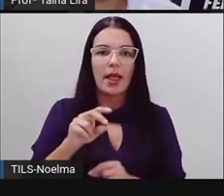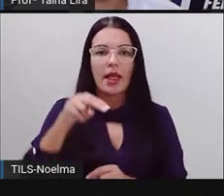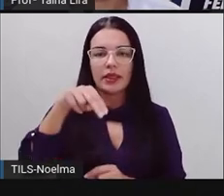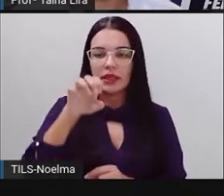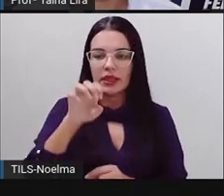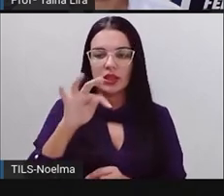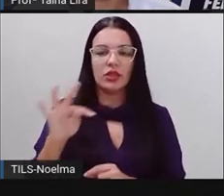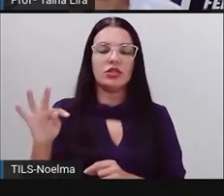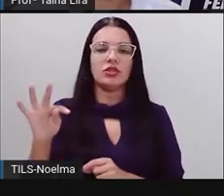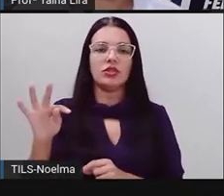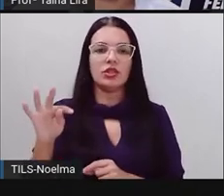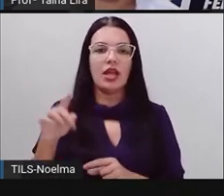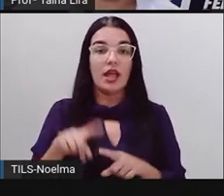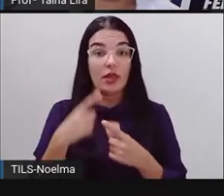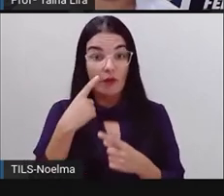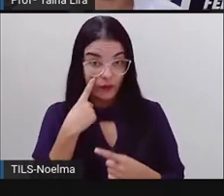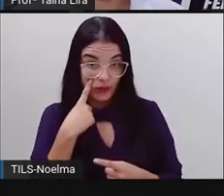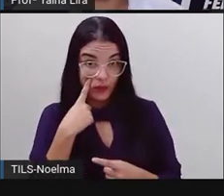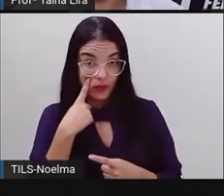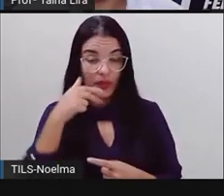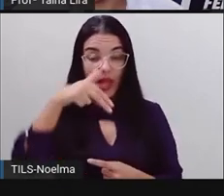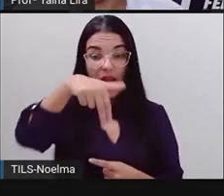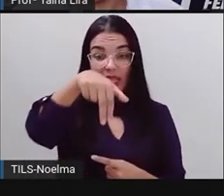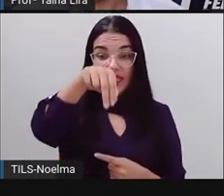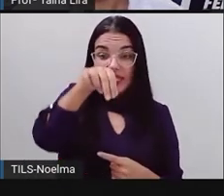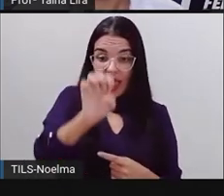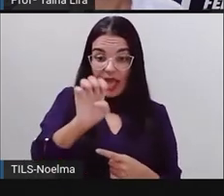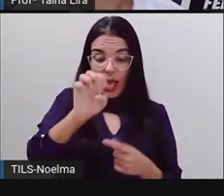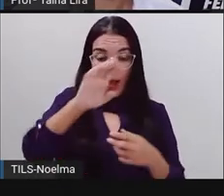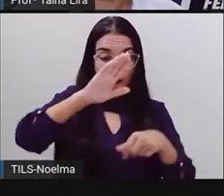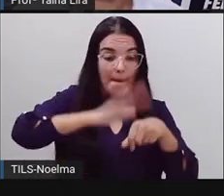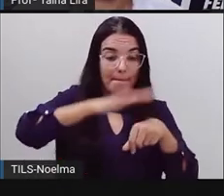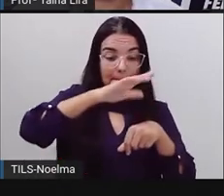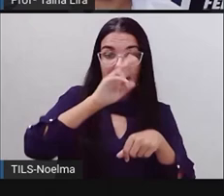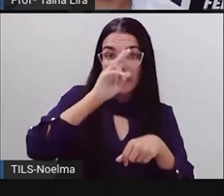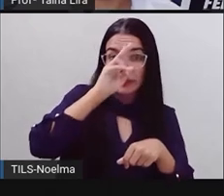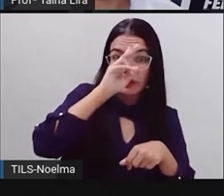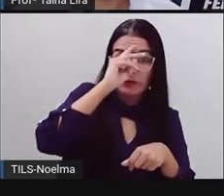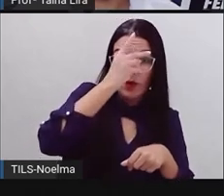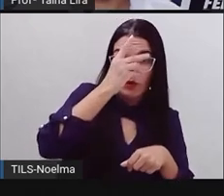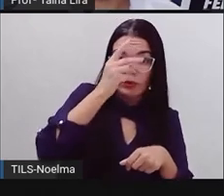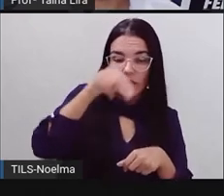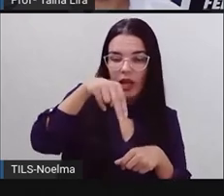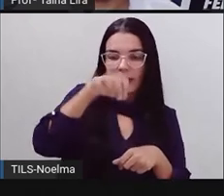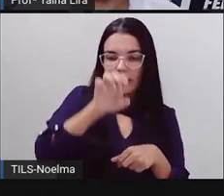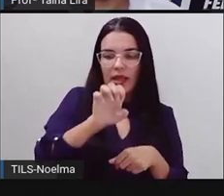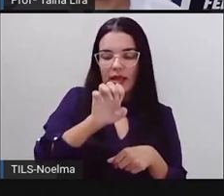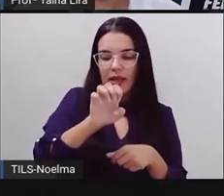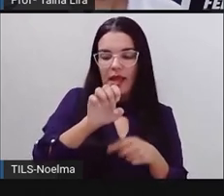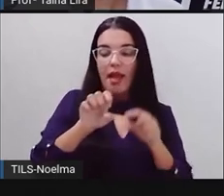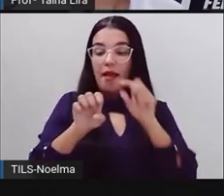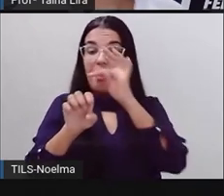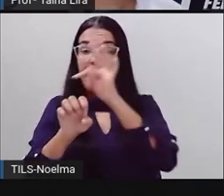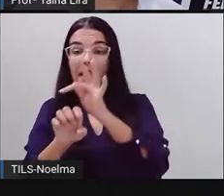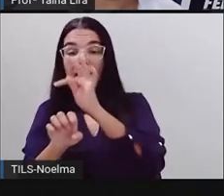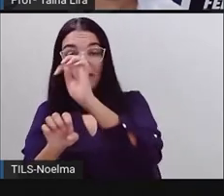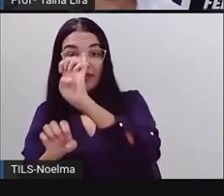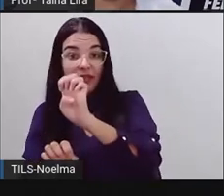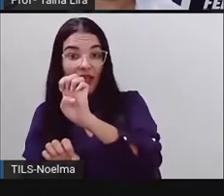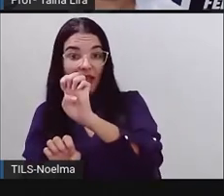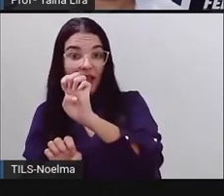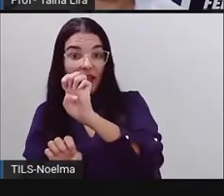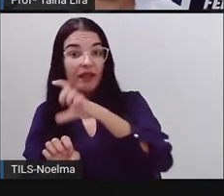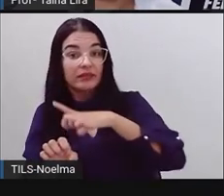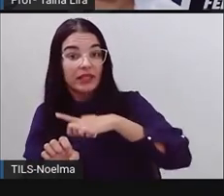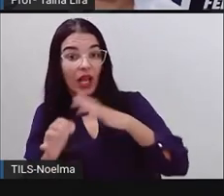patinete então patinete a sílaba mais forte é a sílaba né e eu